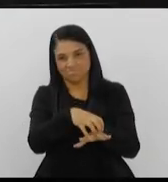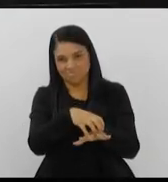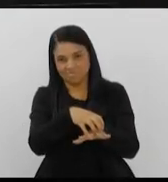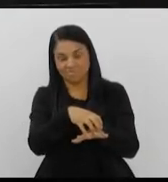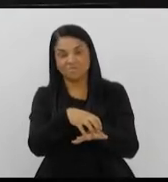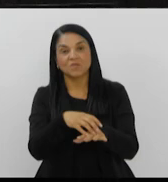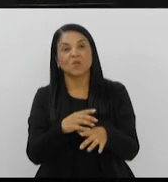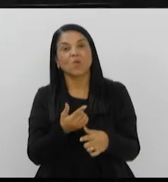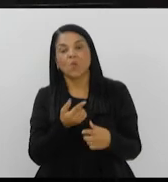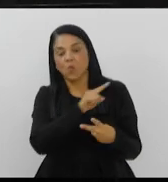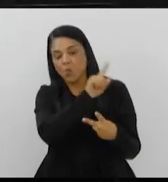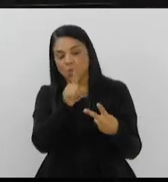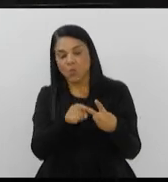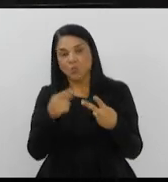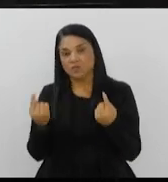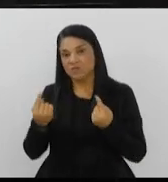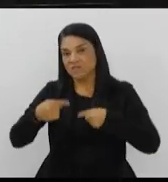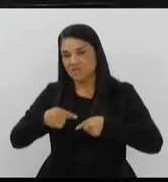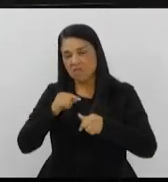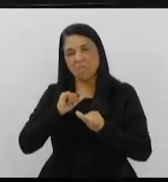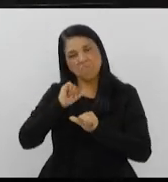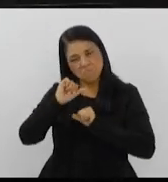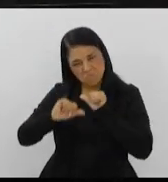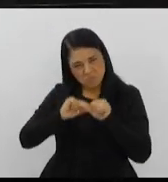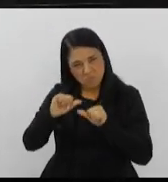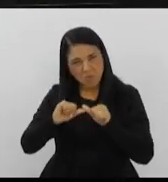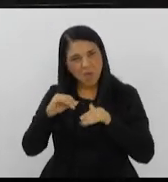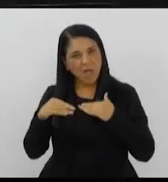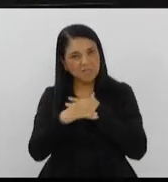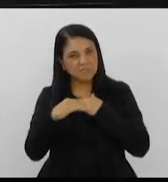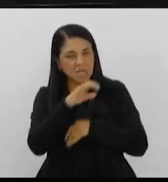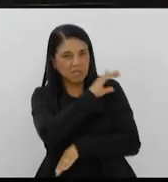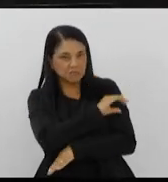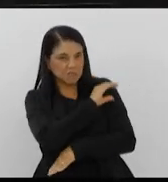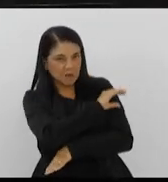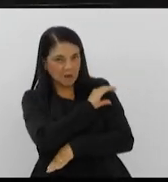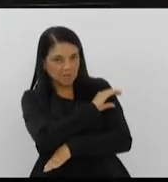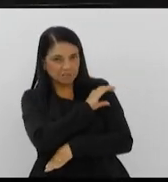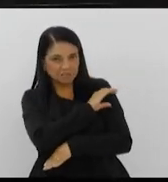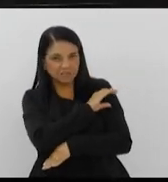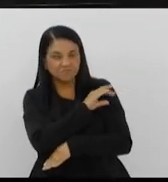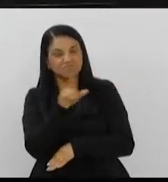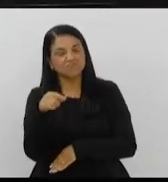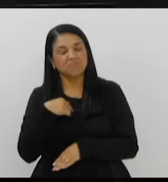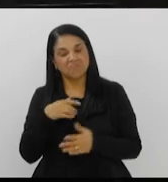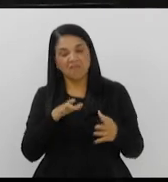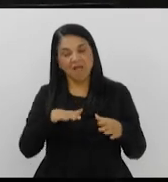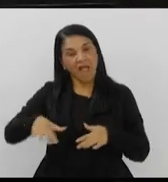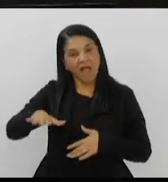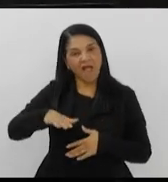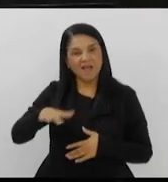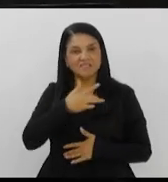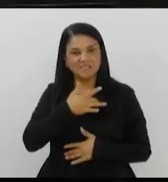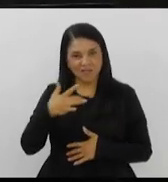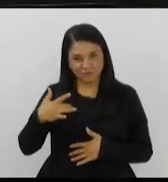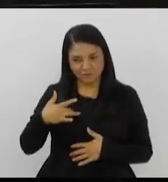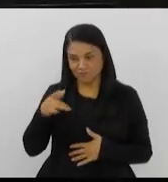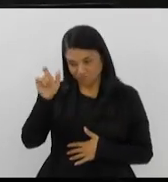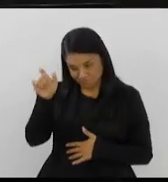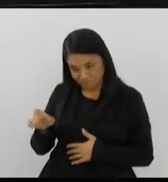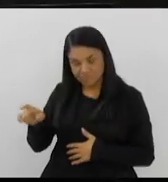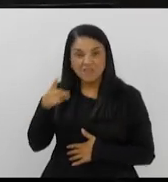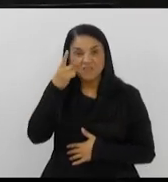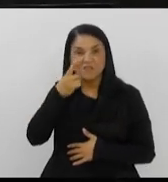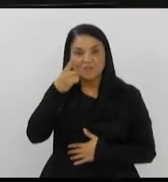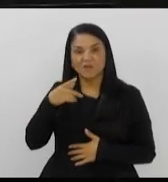nós mudamos Campos dos Goytacazes. Eu quero ir na área da saúde. O próprio deputado Felipe Pobel está aqui